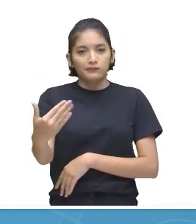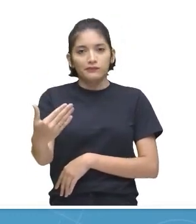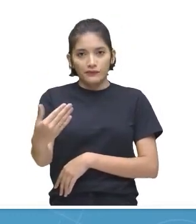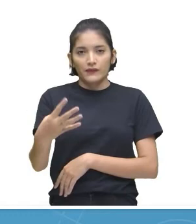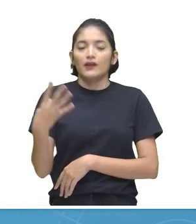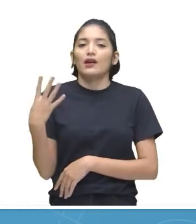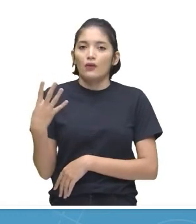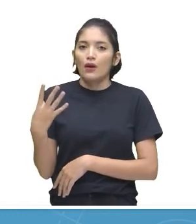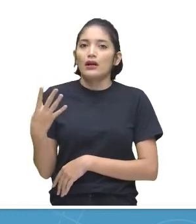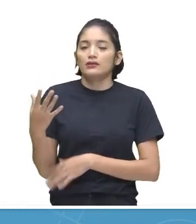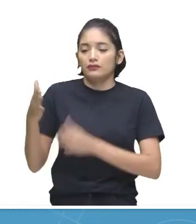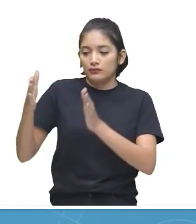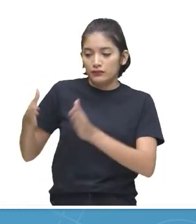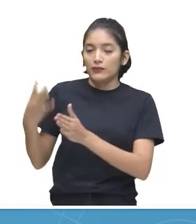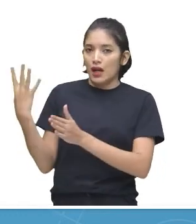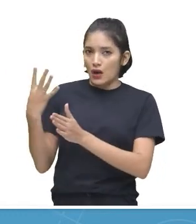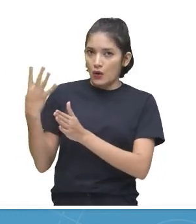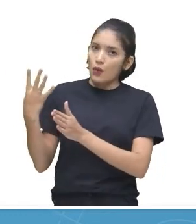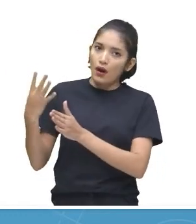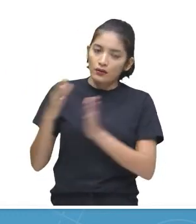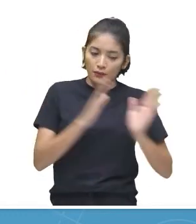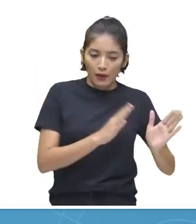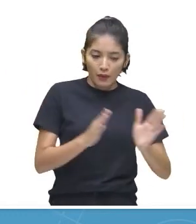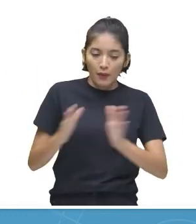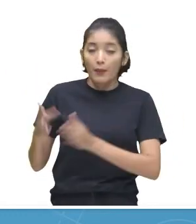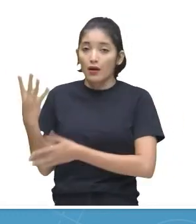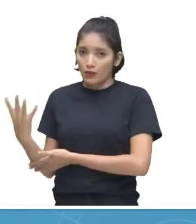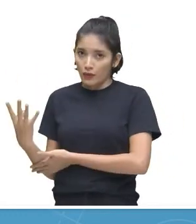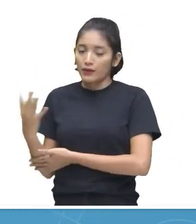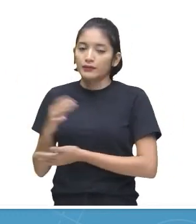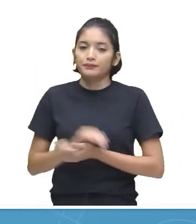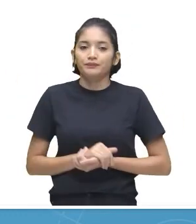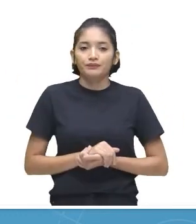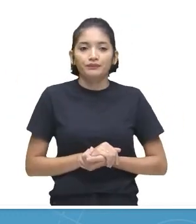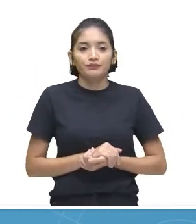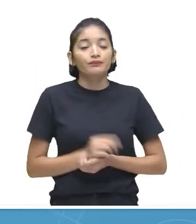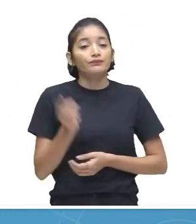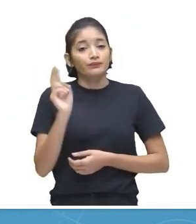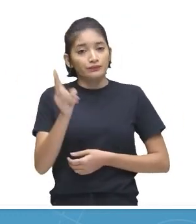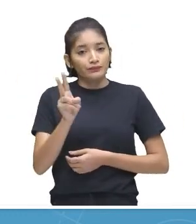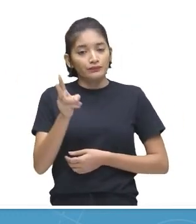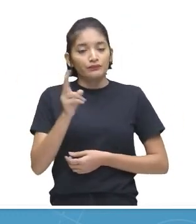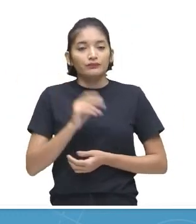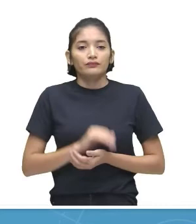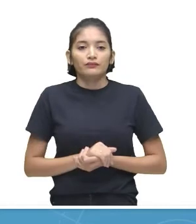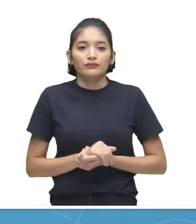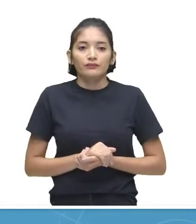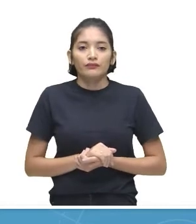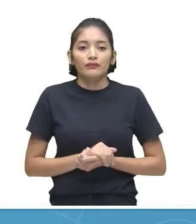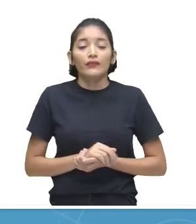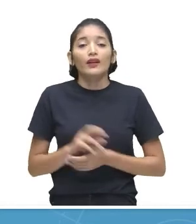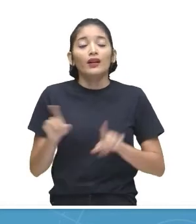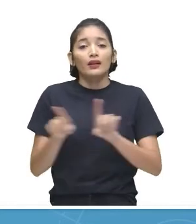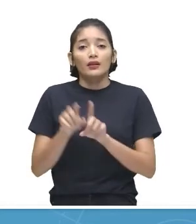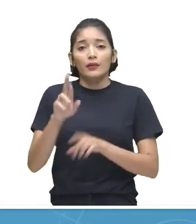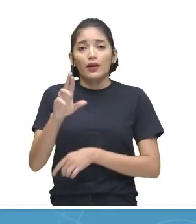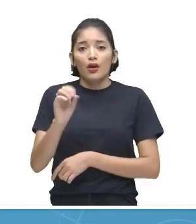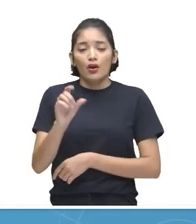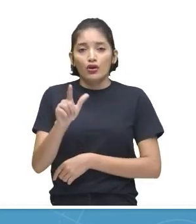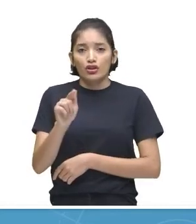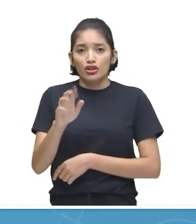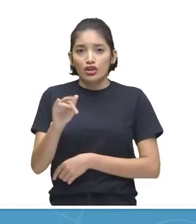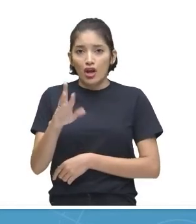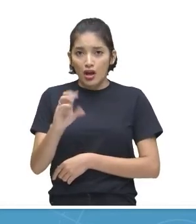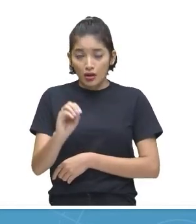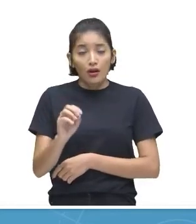quarta parte do capitalismo, capitalismo técnico-científico, tá bom? Seguindo, quem mais participou? O Rogério também colocou a mesma coisa,